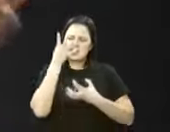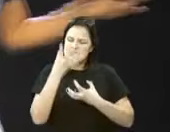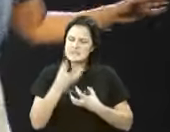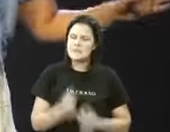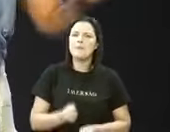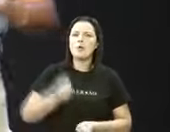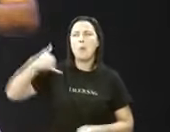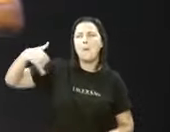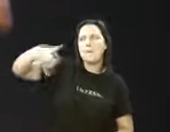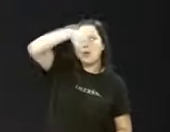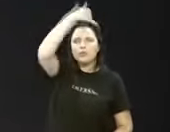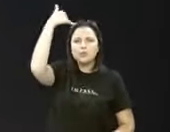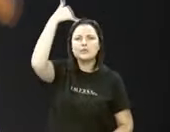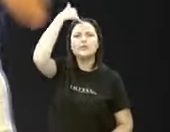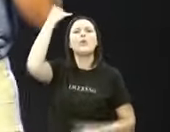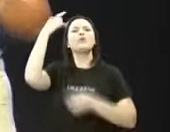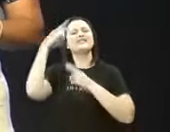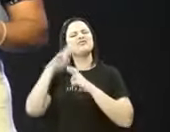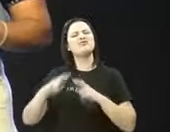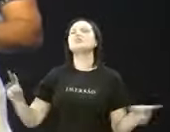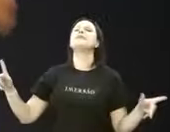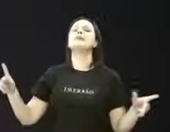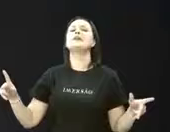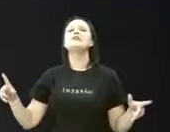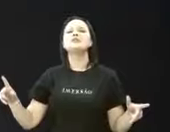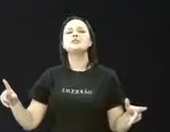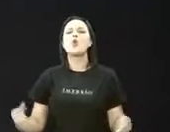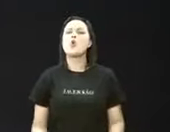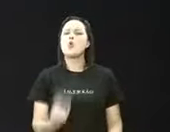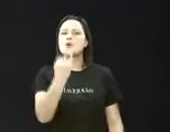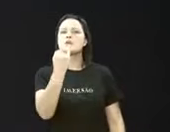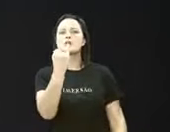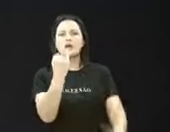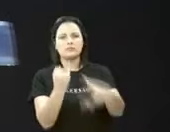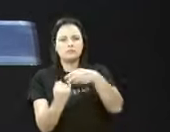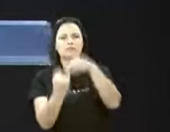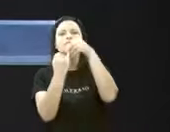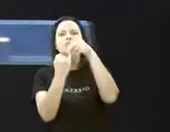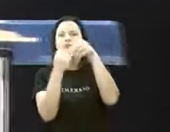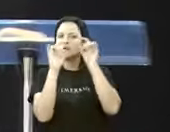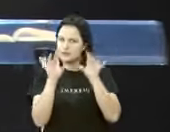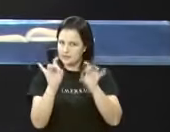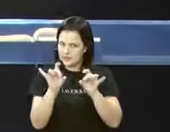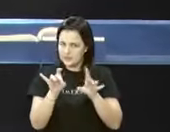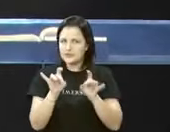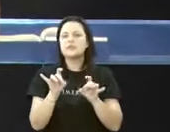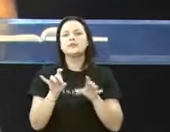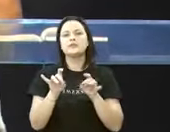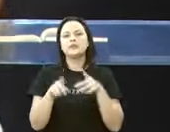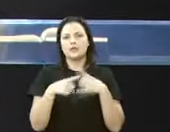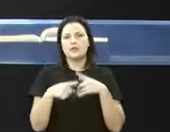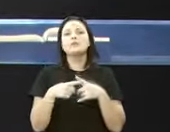a porção dele não era a porção de nenhum outro profeta. Era uma porção única, uma porção específica, porque é bem